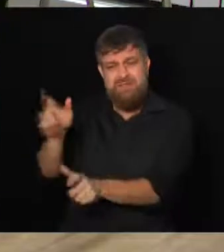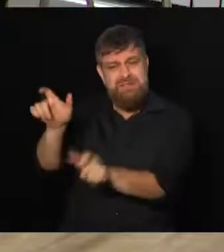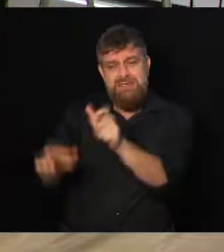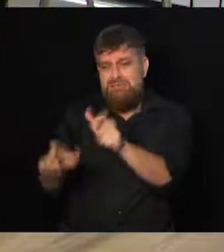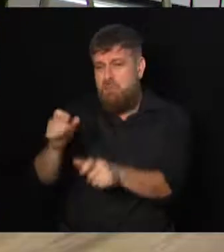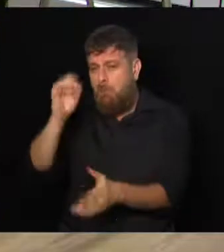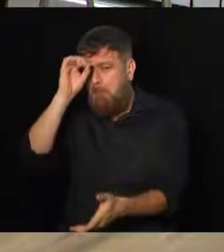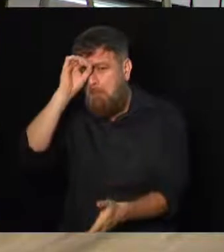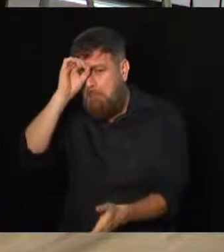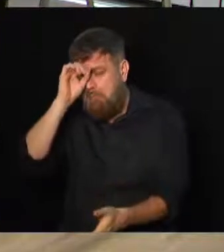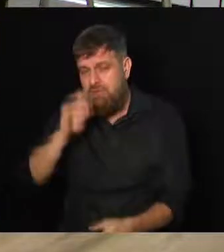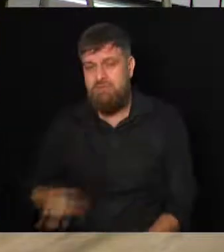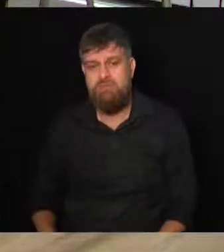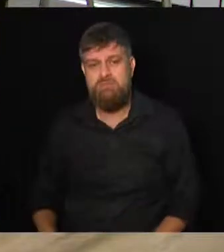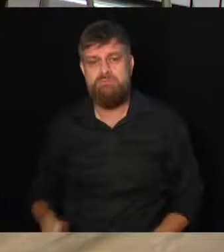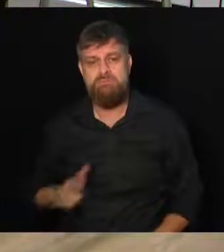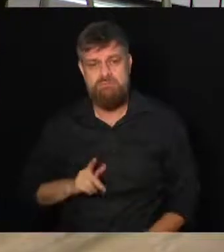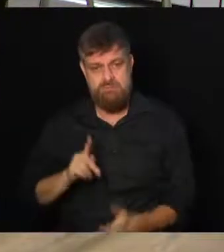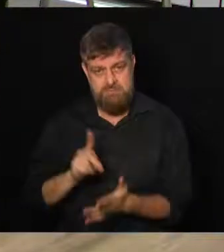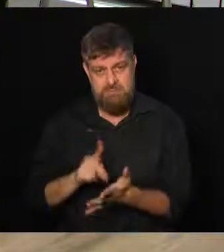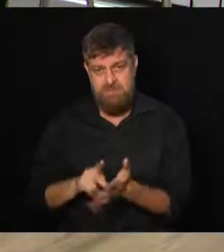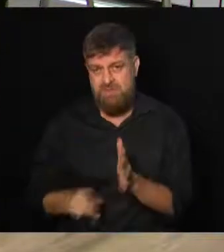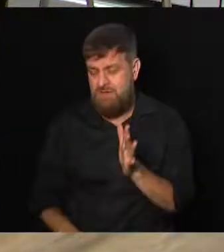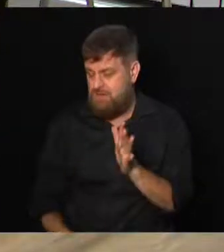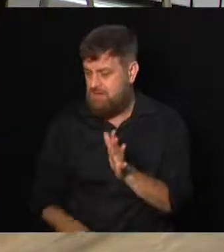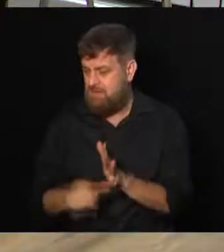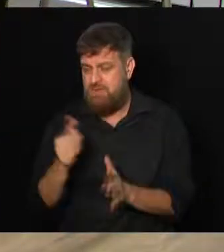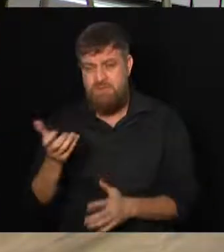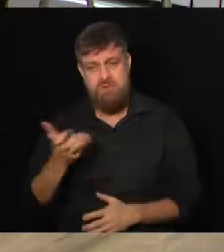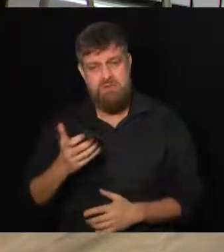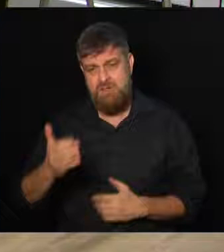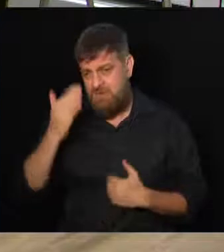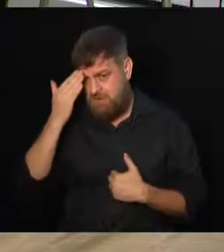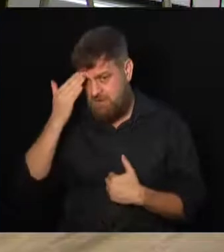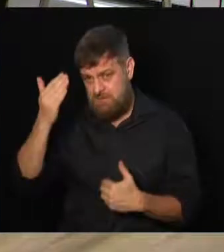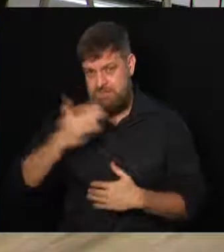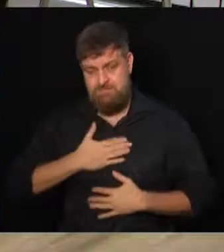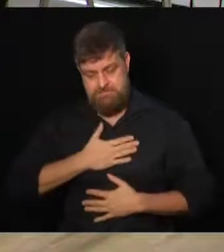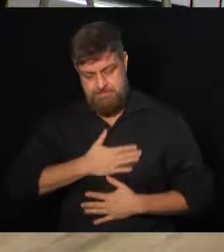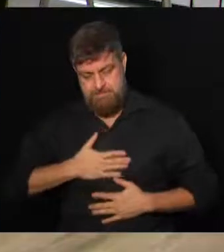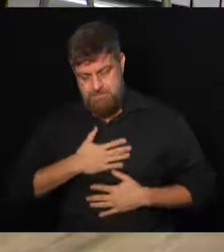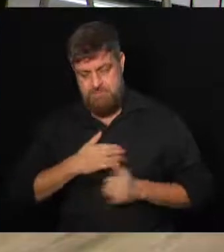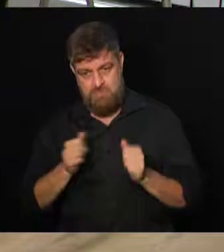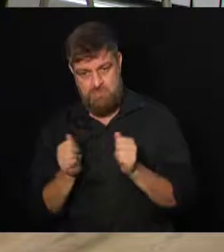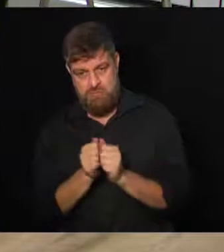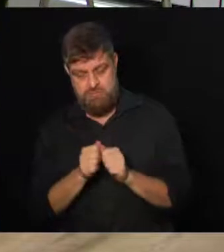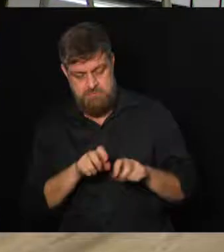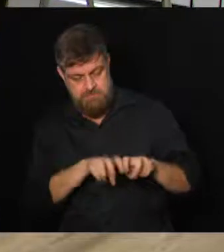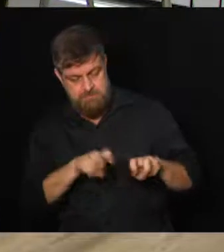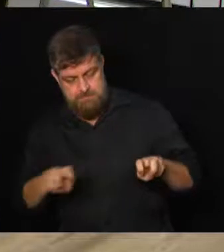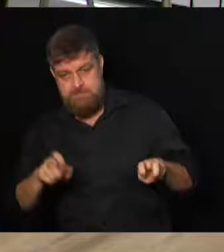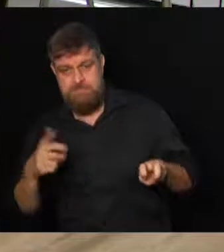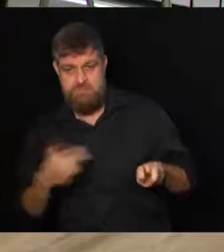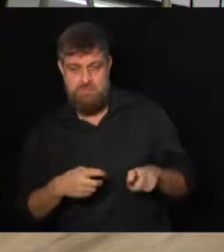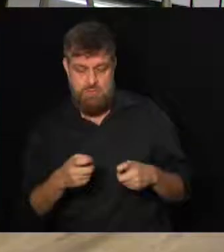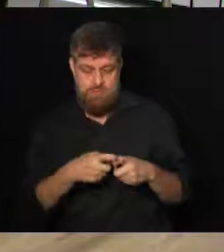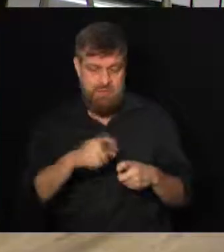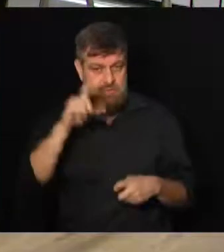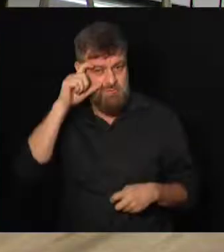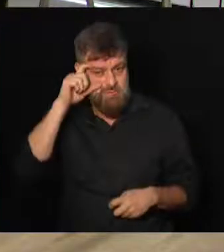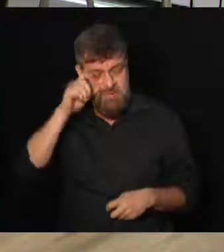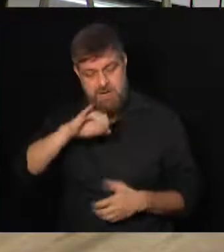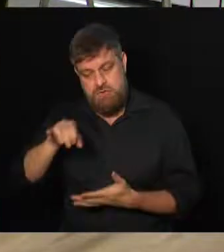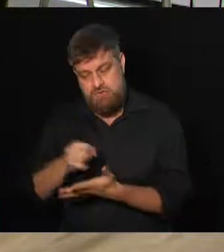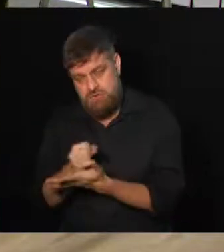tolhidos. É verdade, Mirna. Eu queria, em primeiro lugar, agradecer, dizer que é uma honra estar aqui ao lado dos companheiros, doutor Márcio, Jorge,